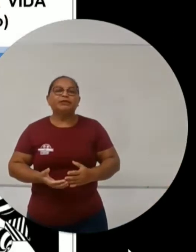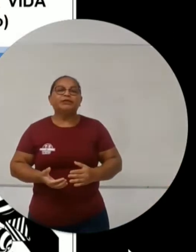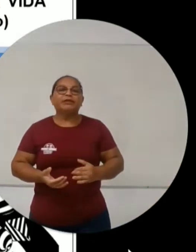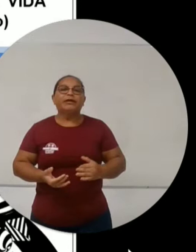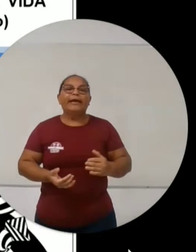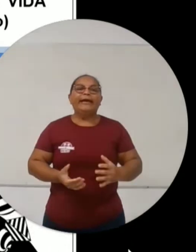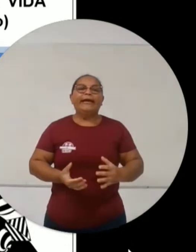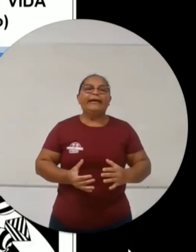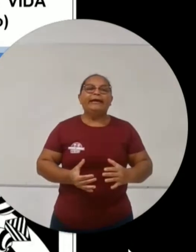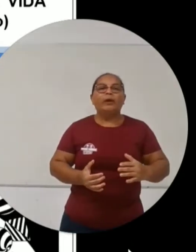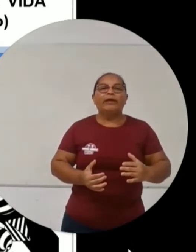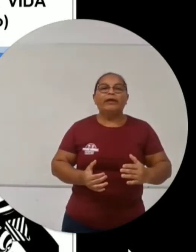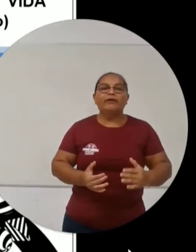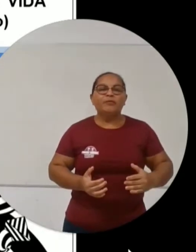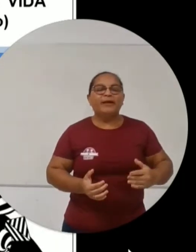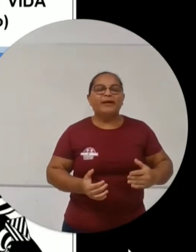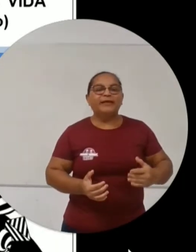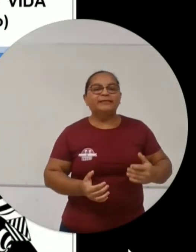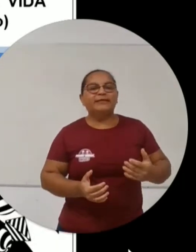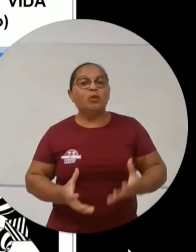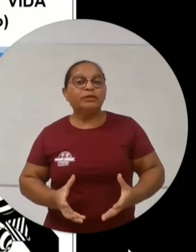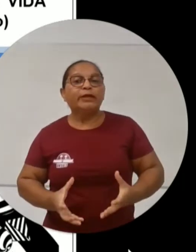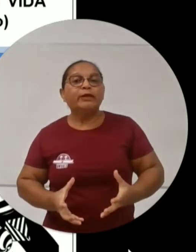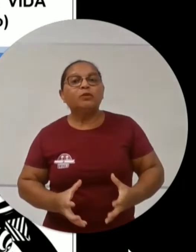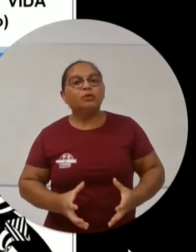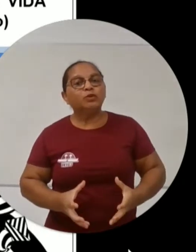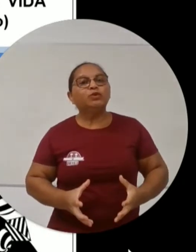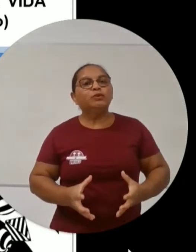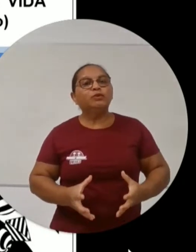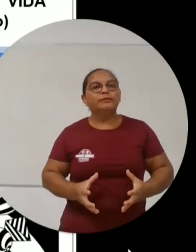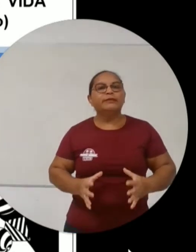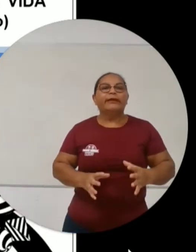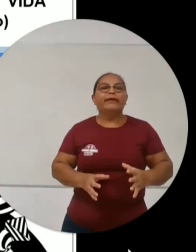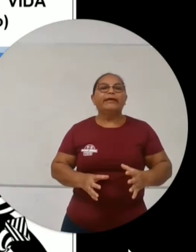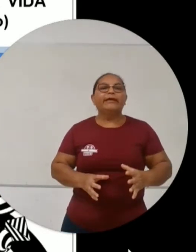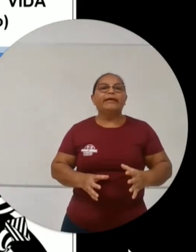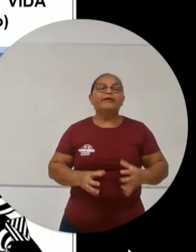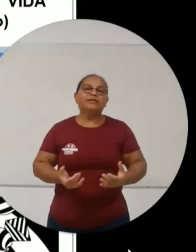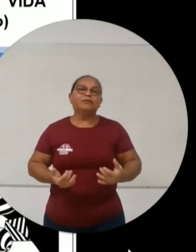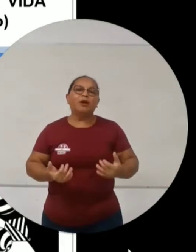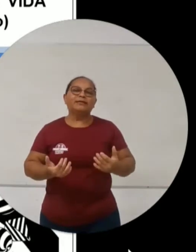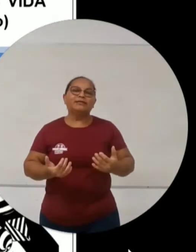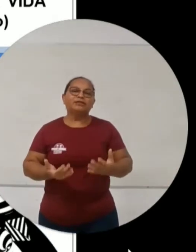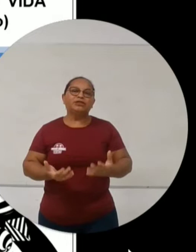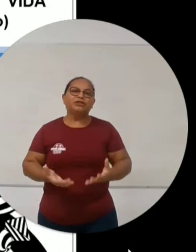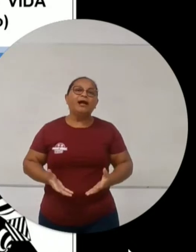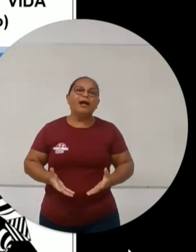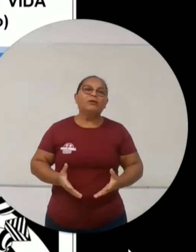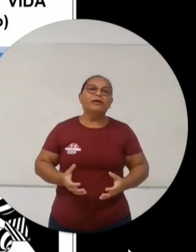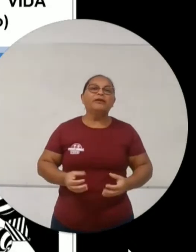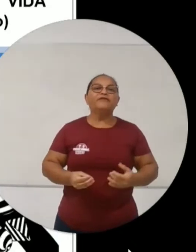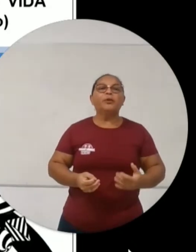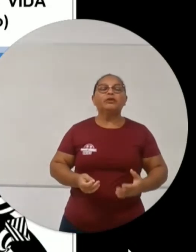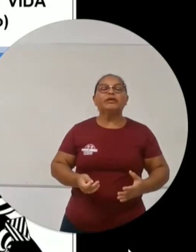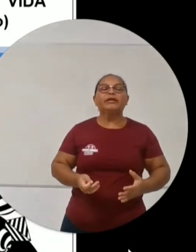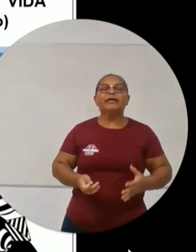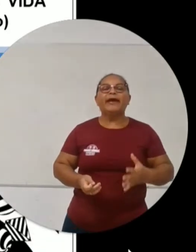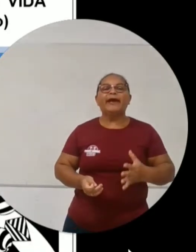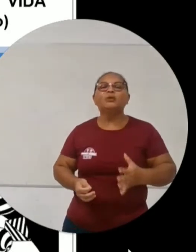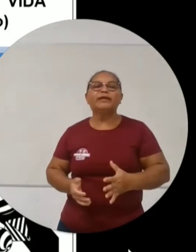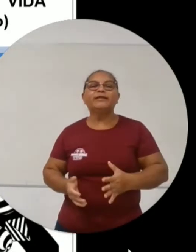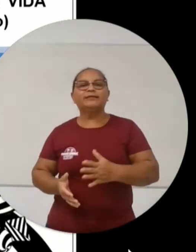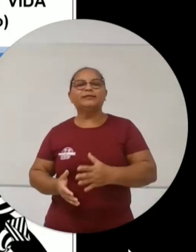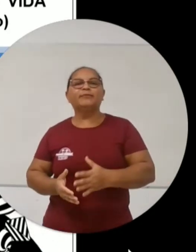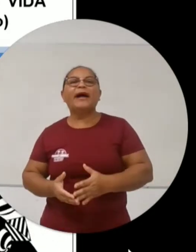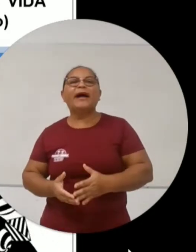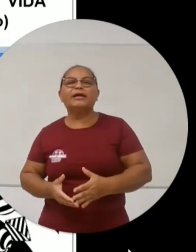gente, eu vou passar o conteúdo e vocês vão assistir a aula e vão poder